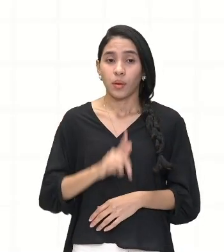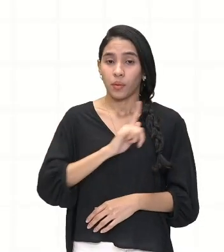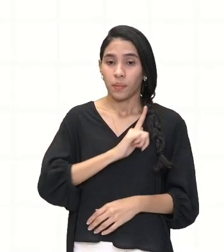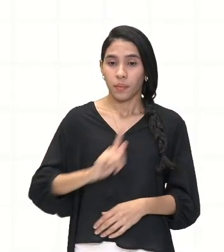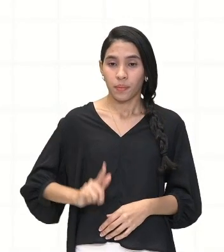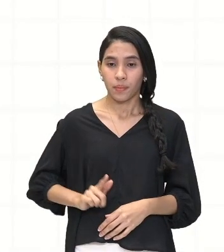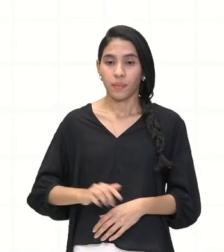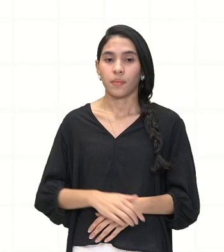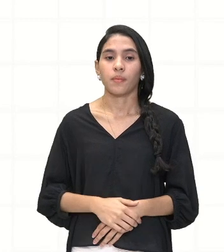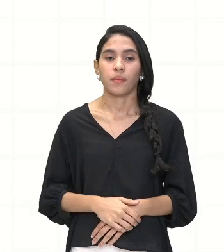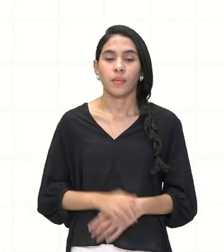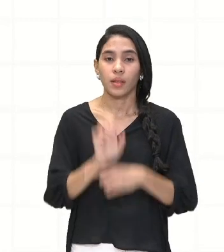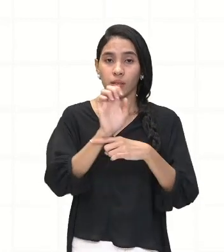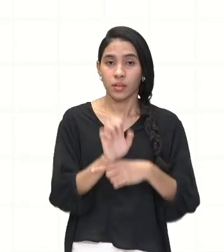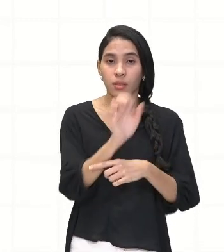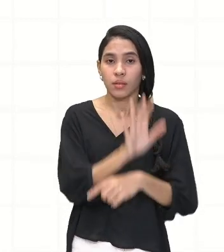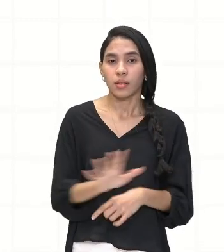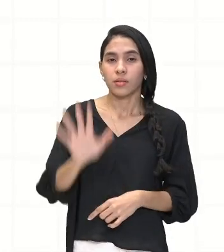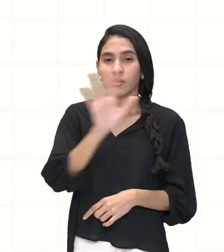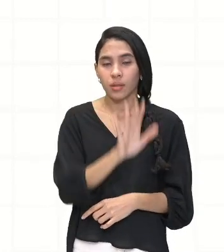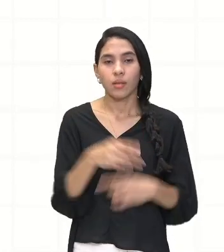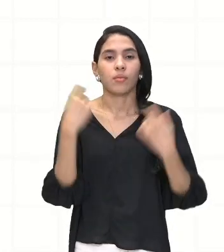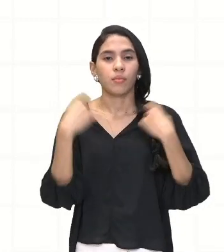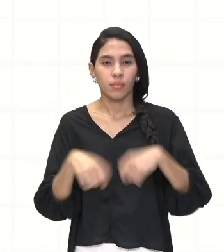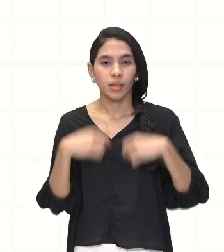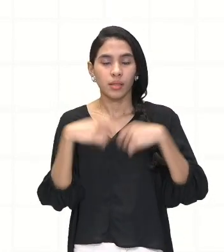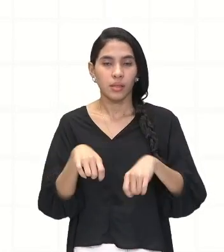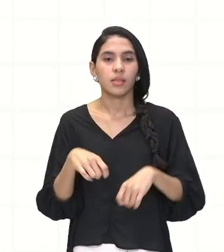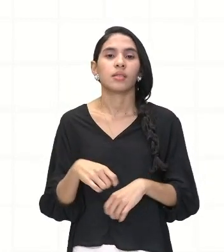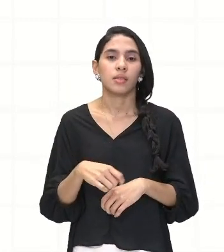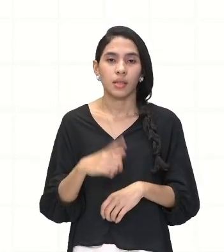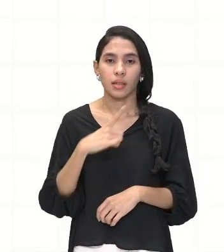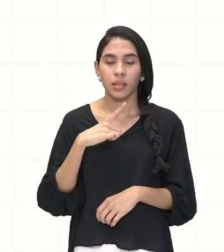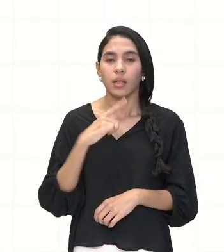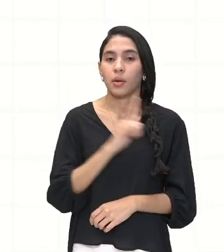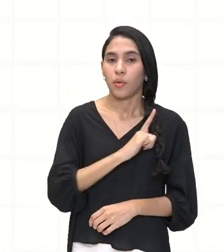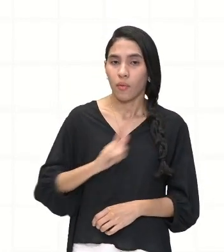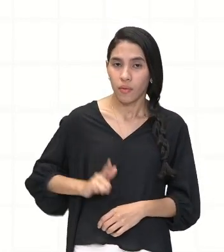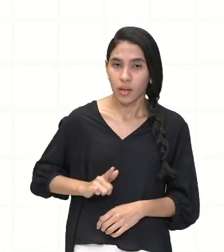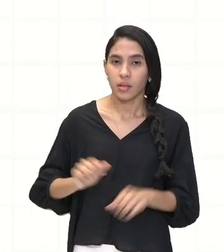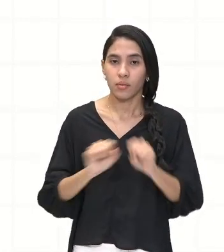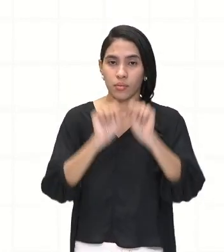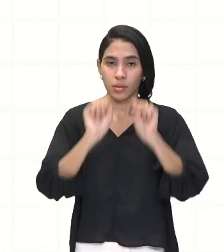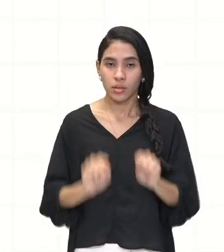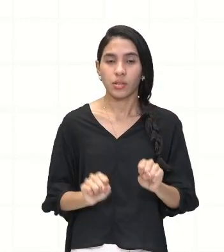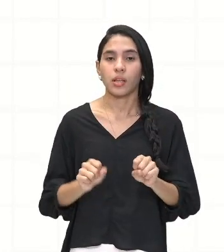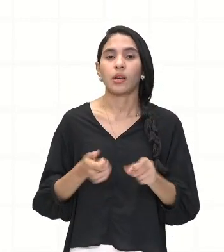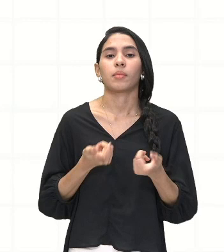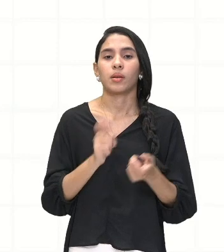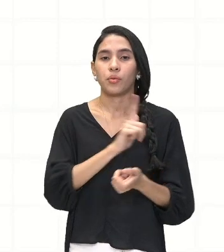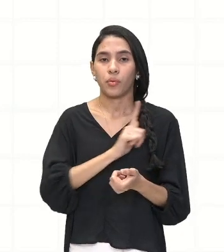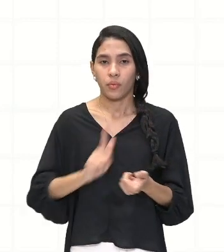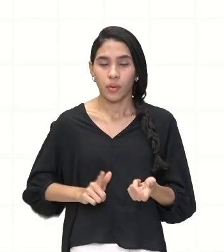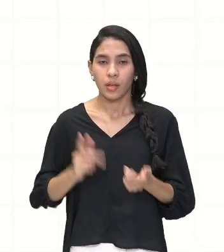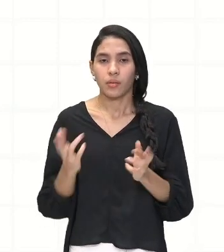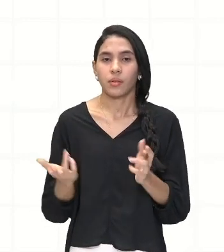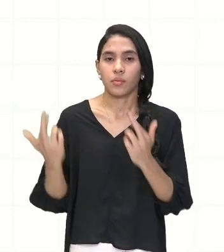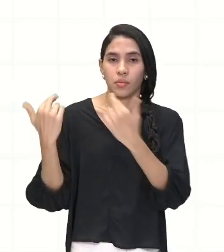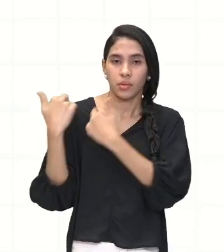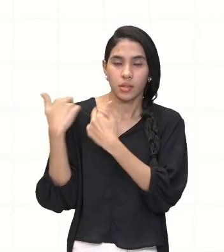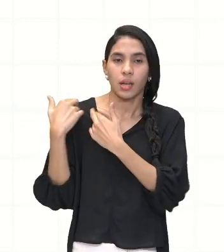Um Estado nacional, ele precisa ter um governo, um sistema de governo que é responsável